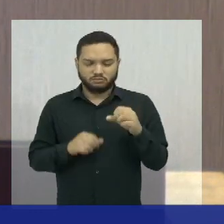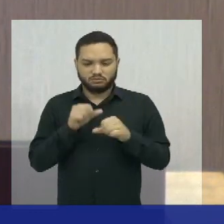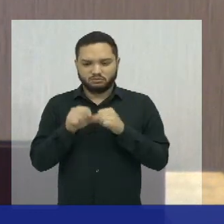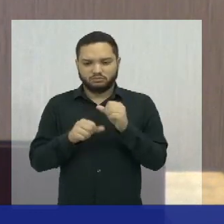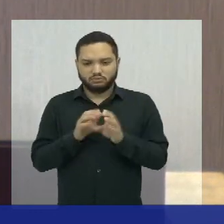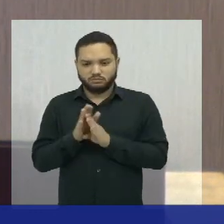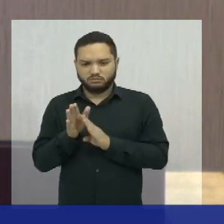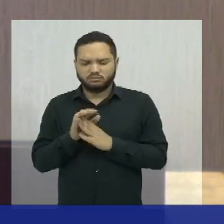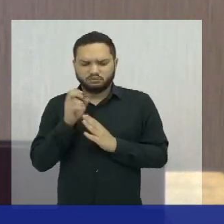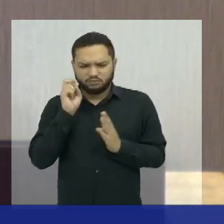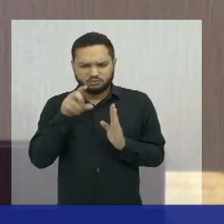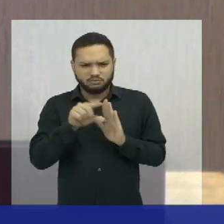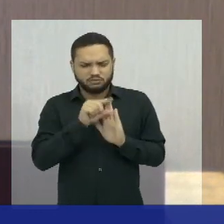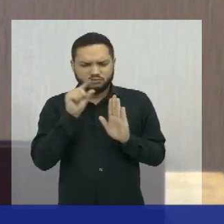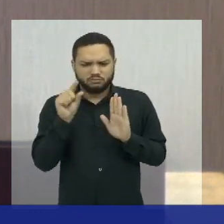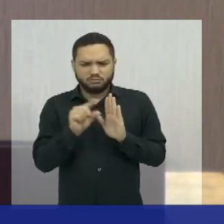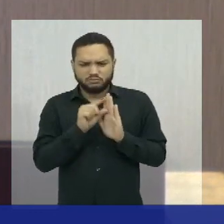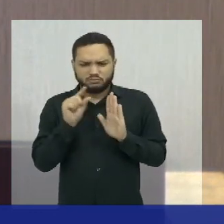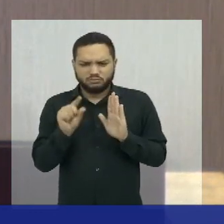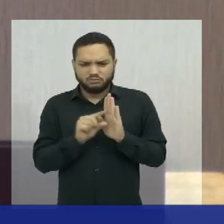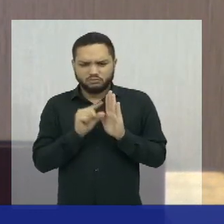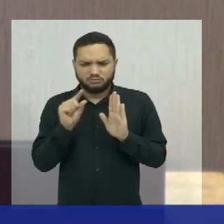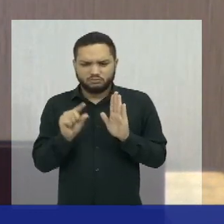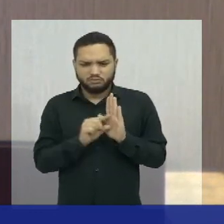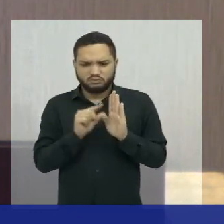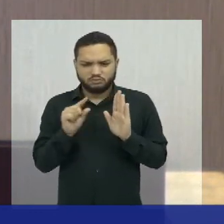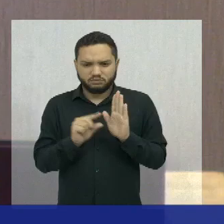artigos sempre começando